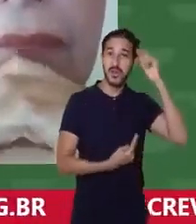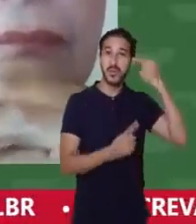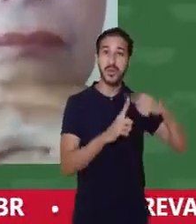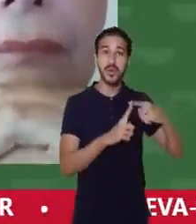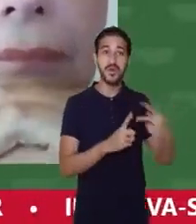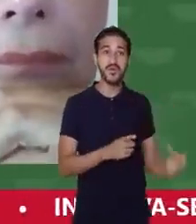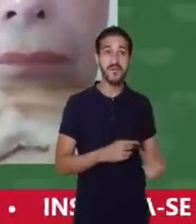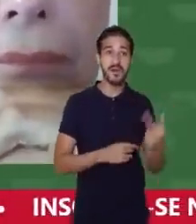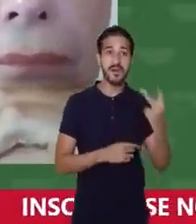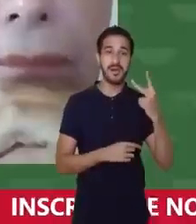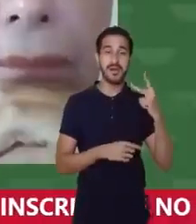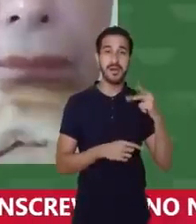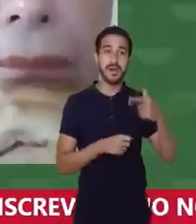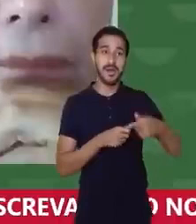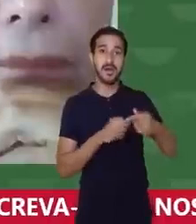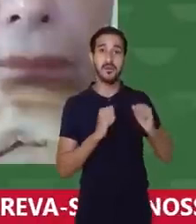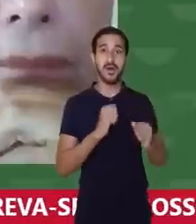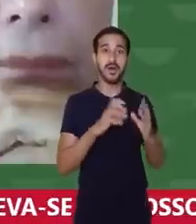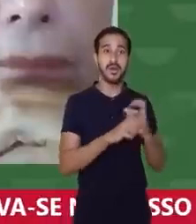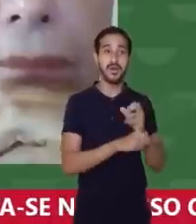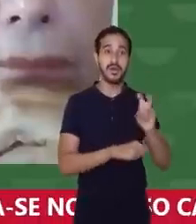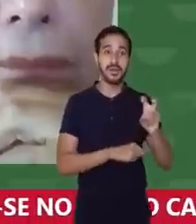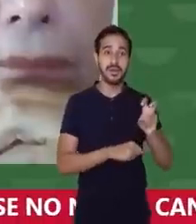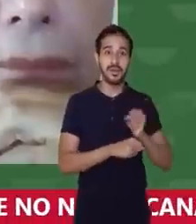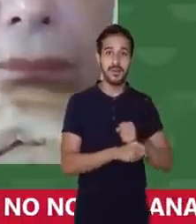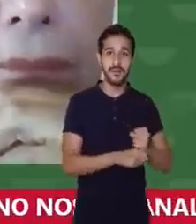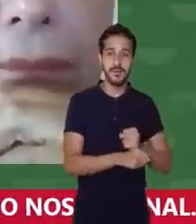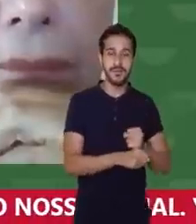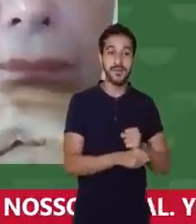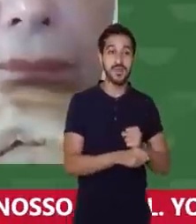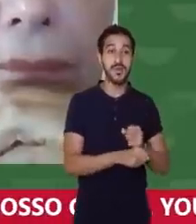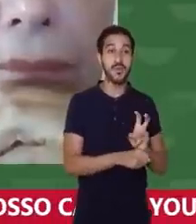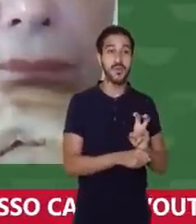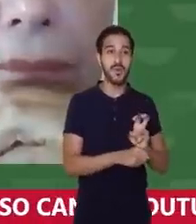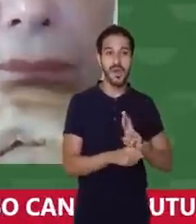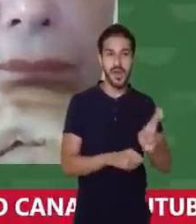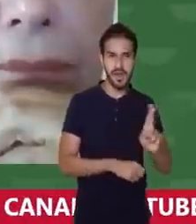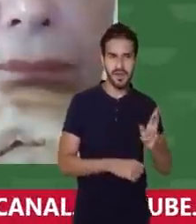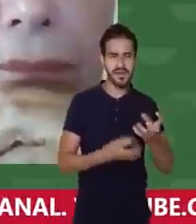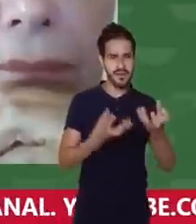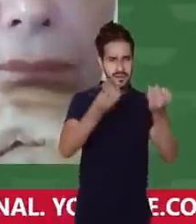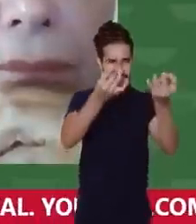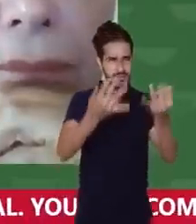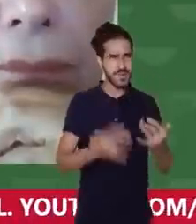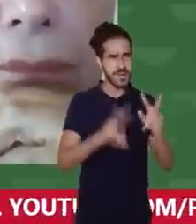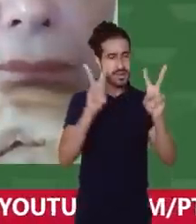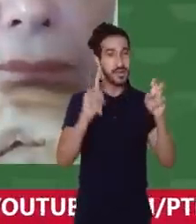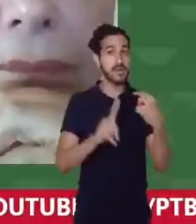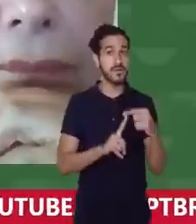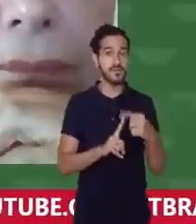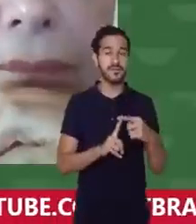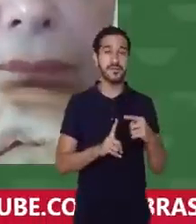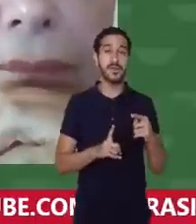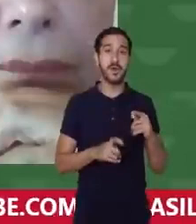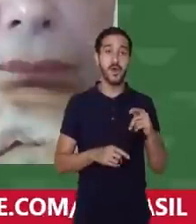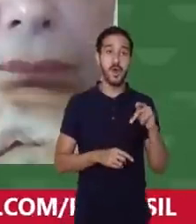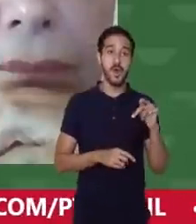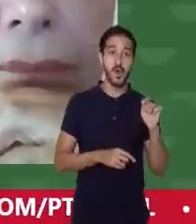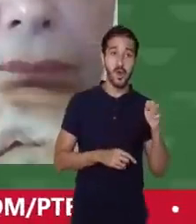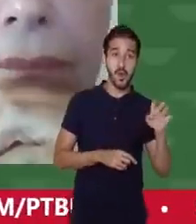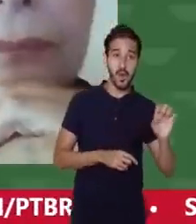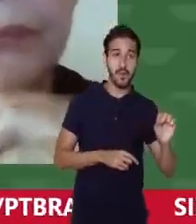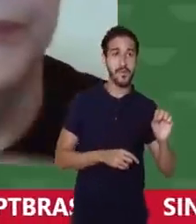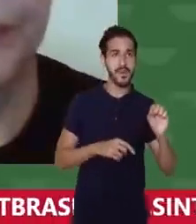porque o preço da gasolina poderia chegar a R$5. Eu queria que falasse, desenvolvesse mais isso, porque boa parte do golpe, Dilma,